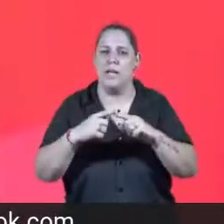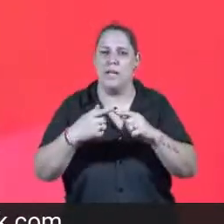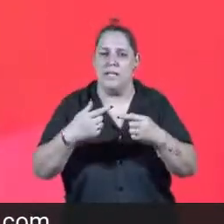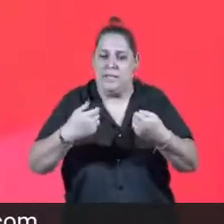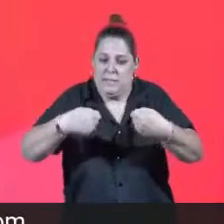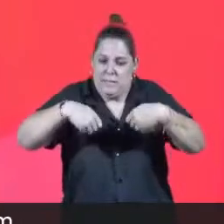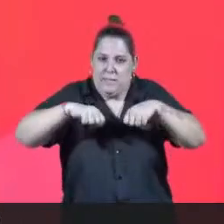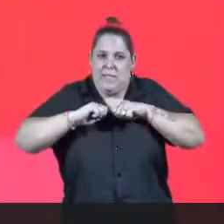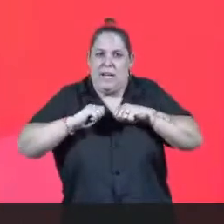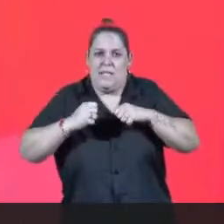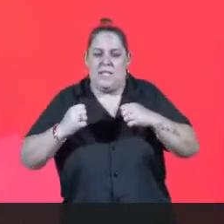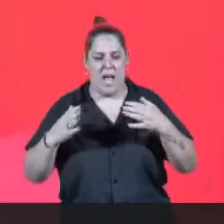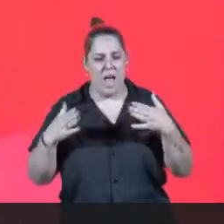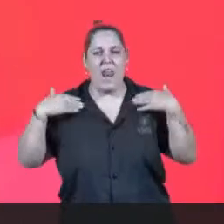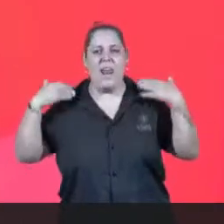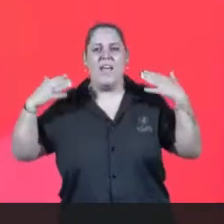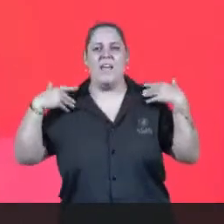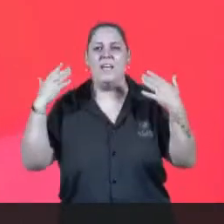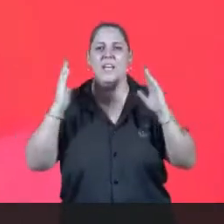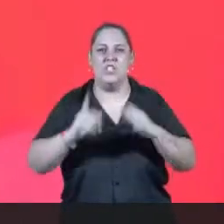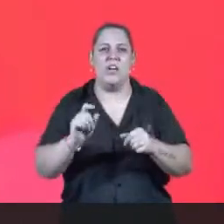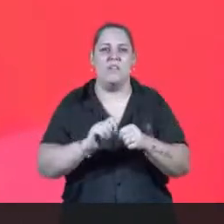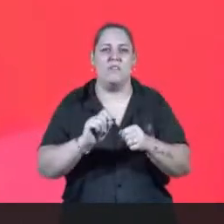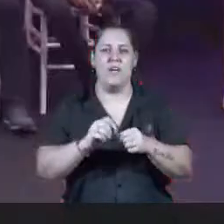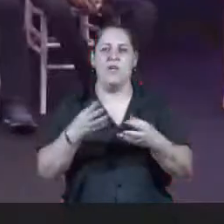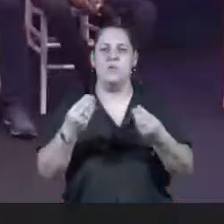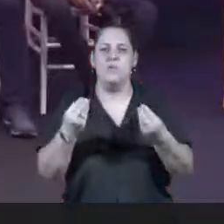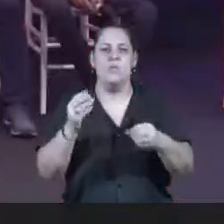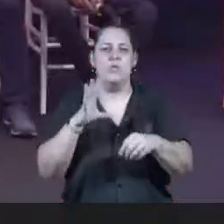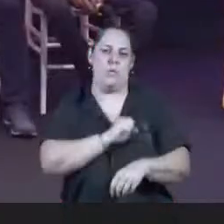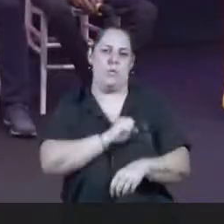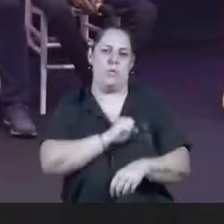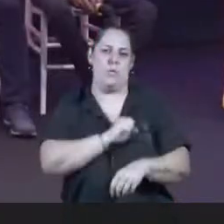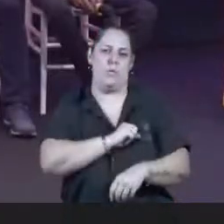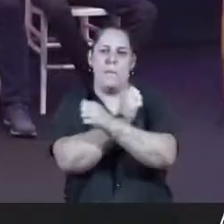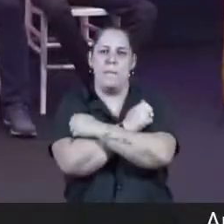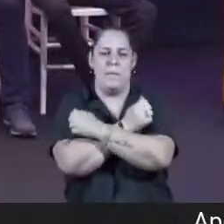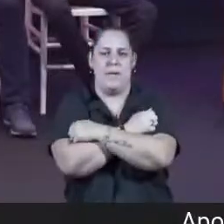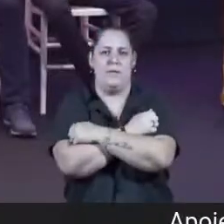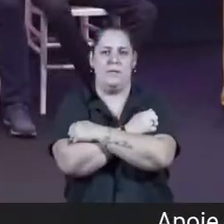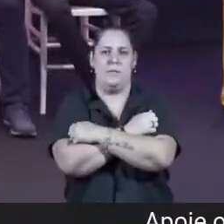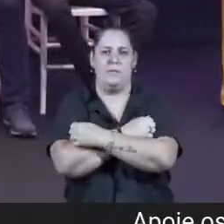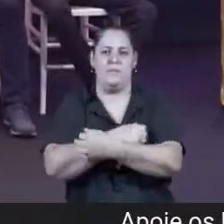para tudo aquilo que a gente já fez com muito amor. Um grande abraço, bem-vindo.